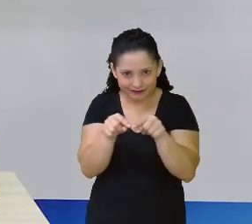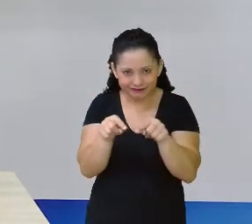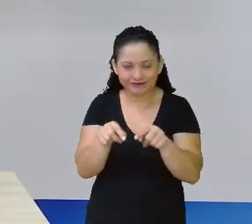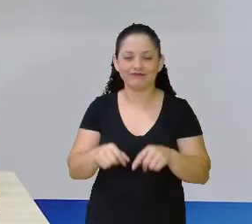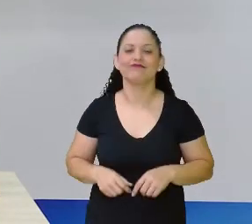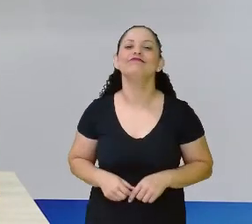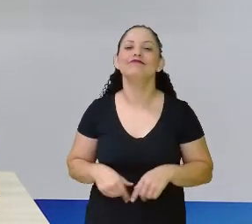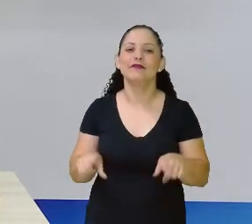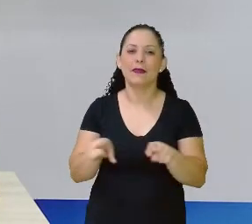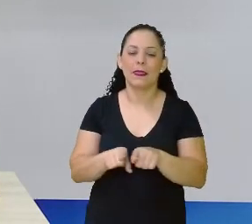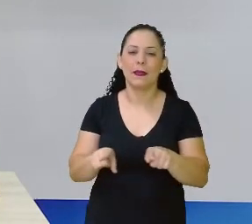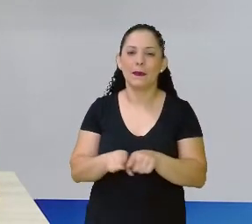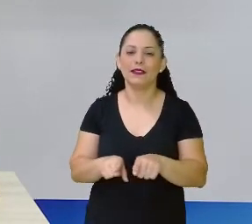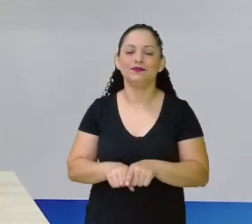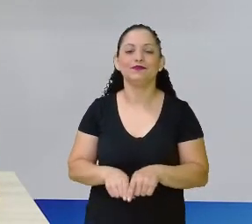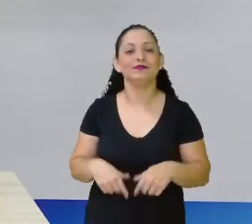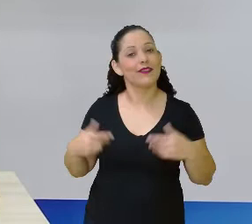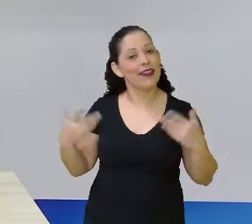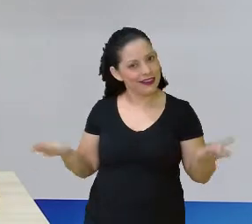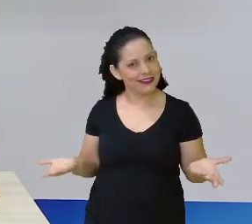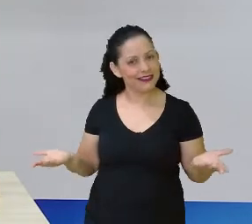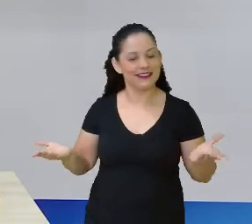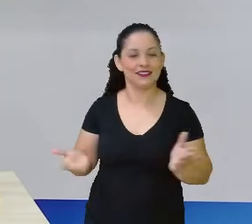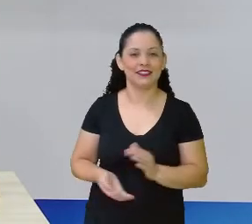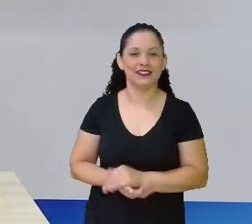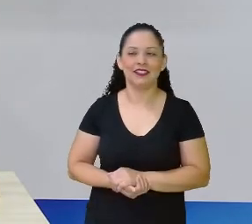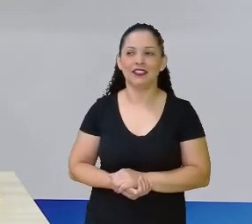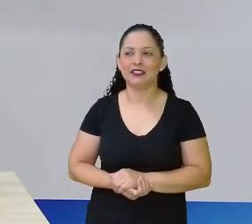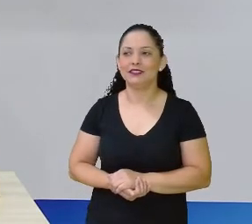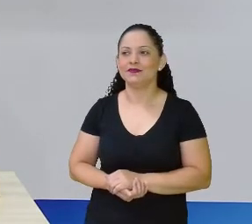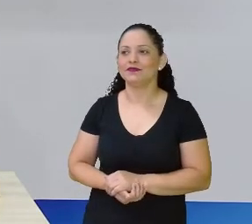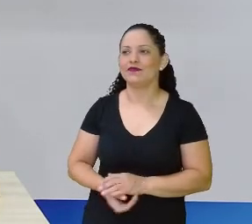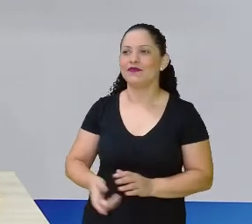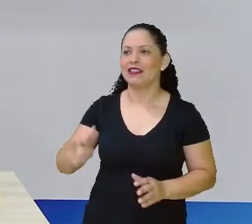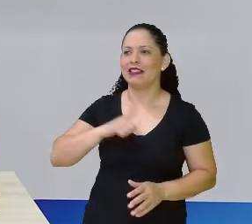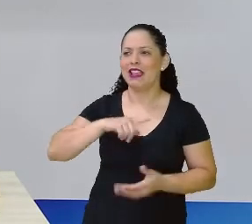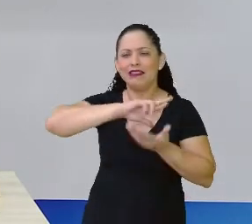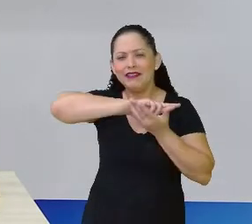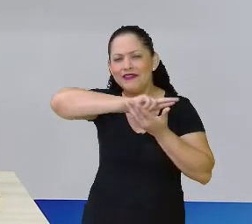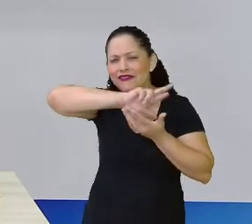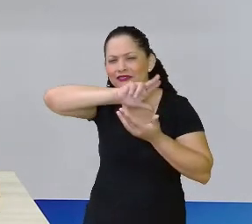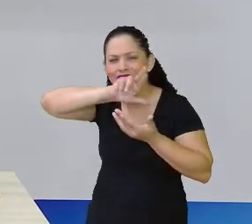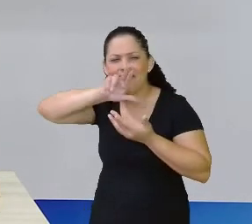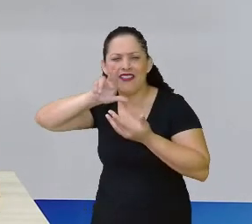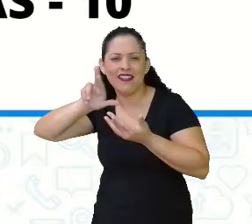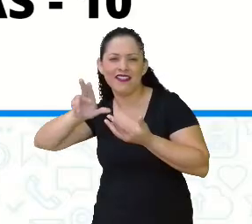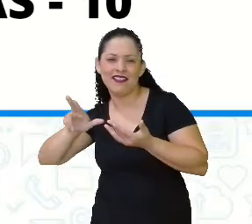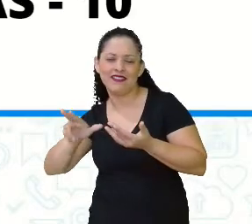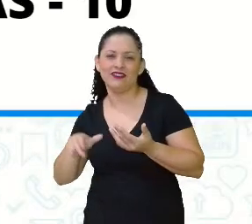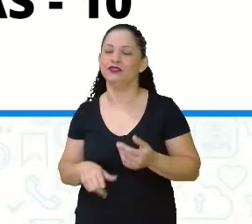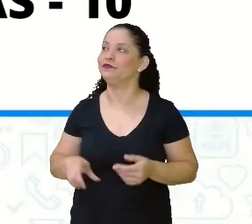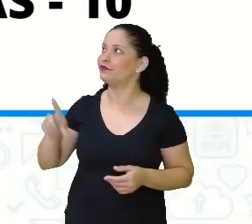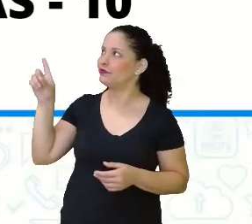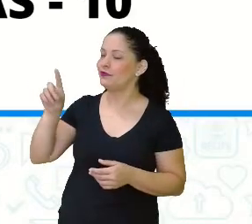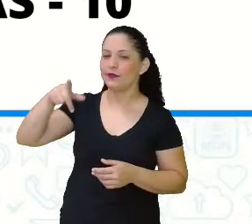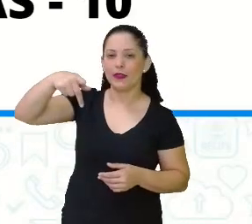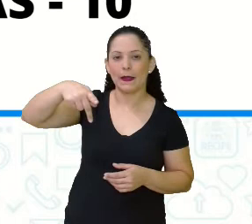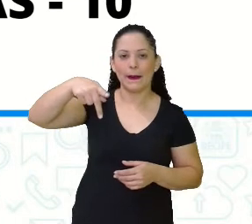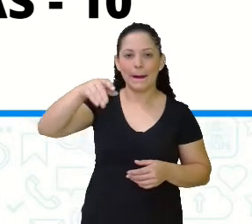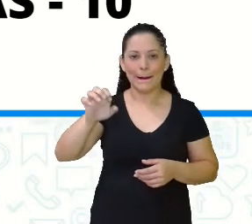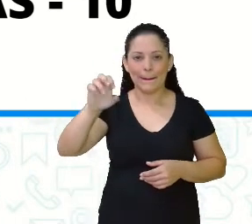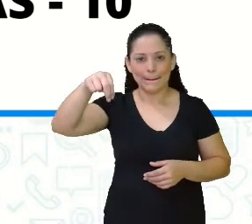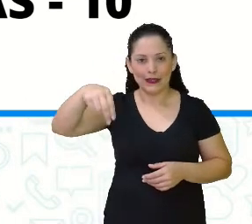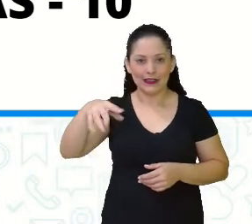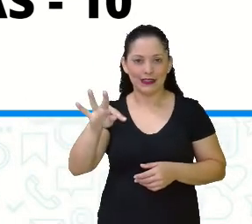de pentágono. É isso? É isso. Aí eu tenho várias, ó. Pirâmide de base pentagonal. A base é